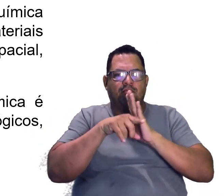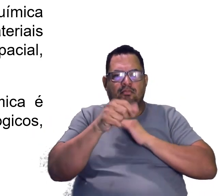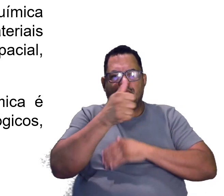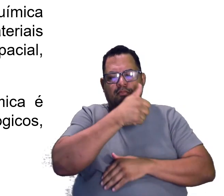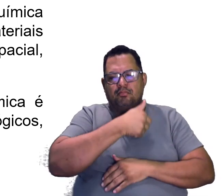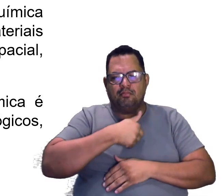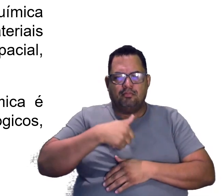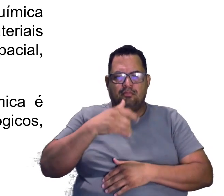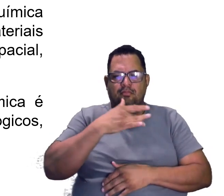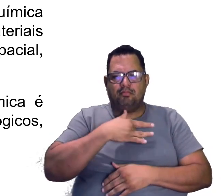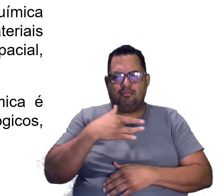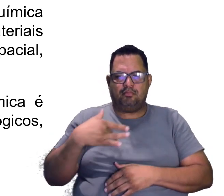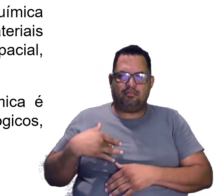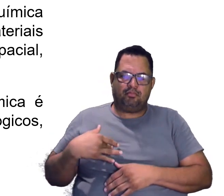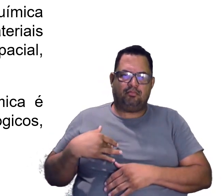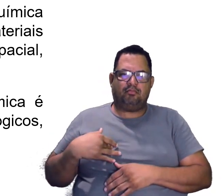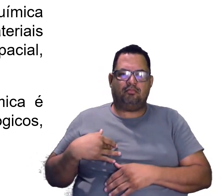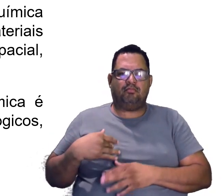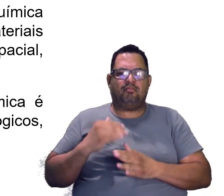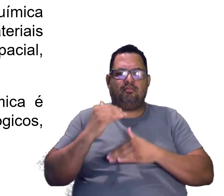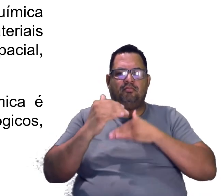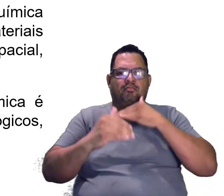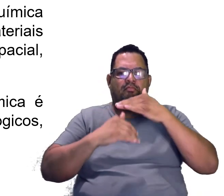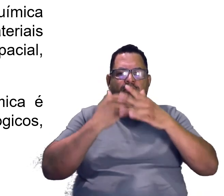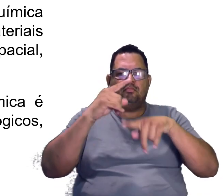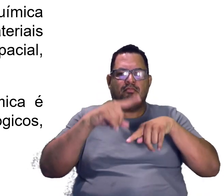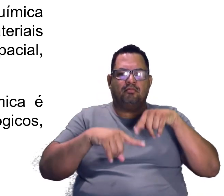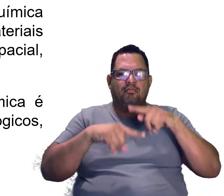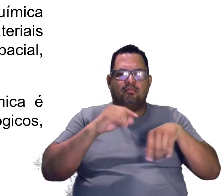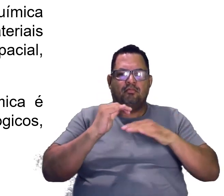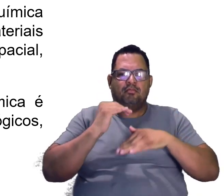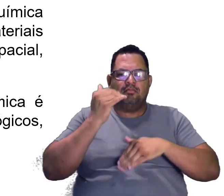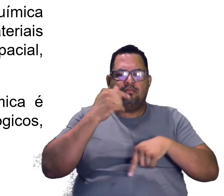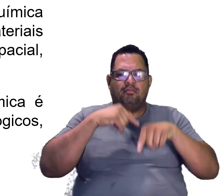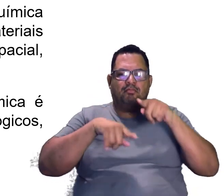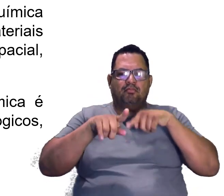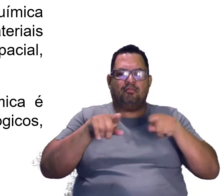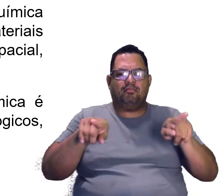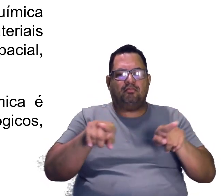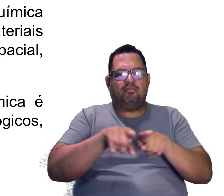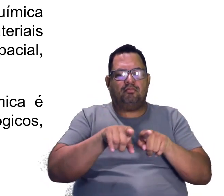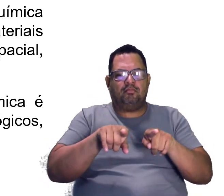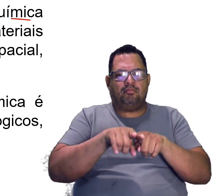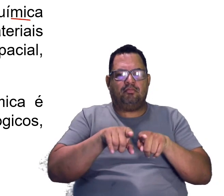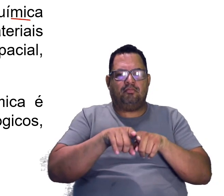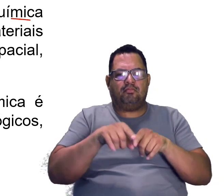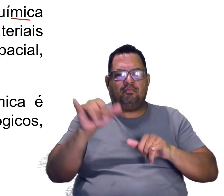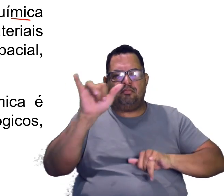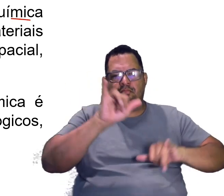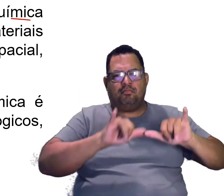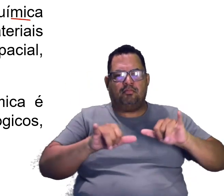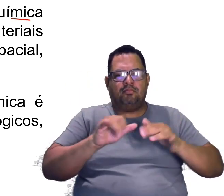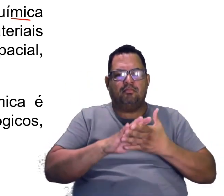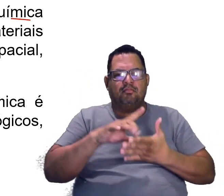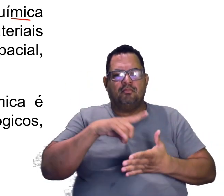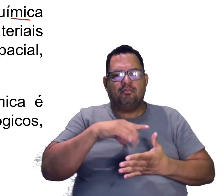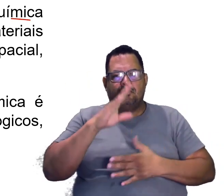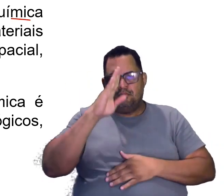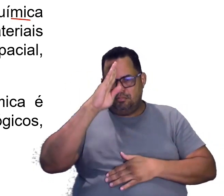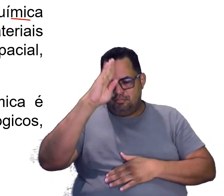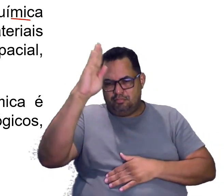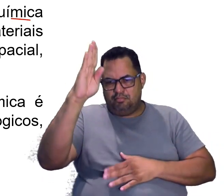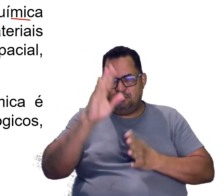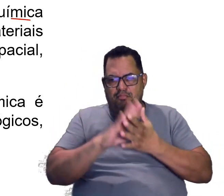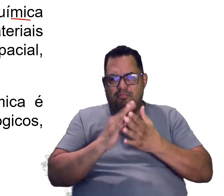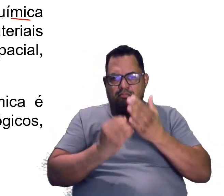a saúde humana. Desenvolvimento de materiais avançados também. A química desempenha um papel